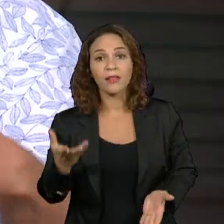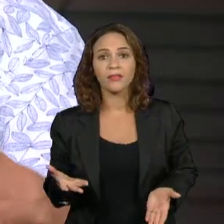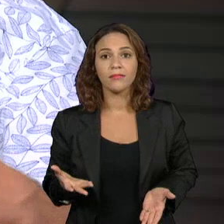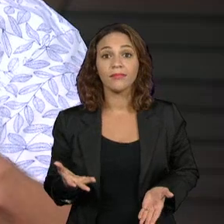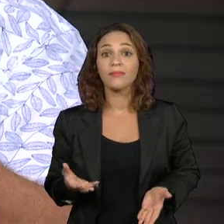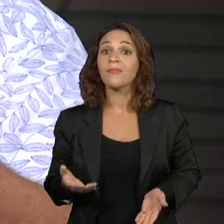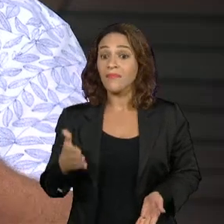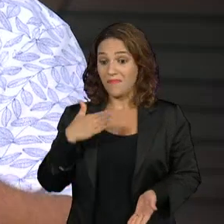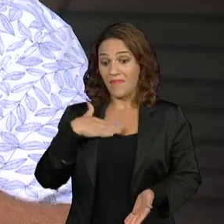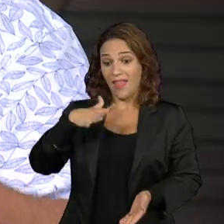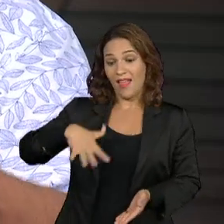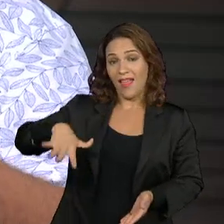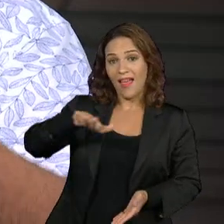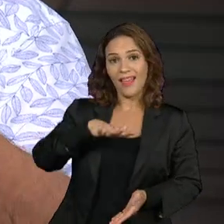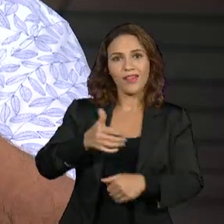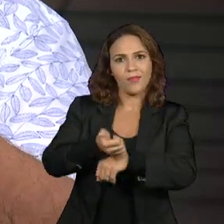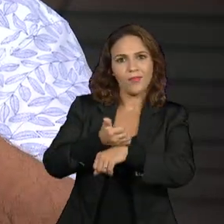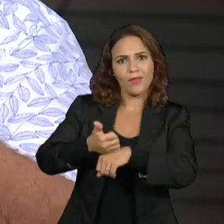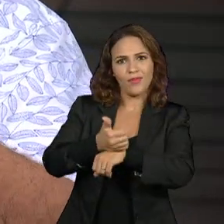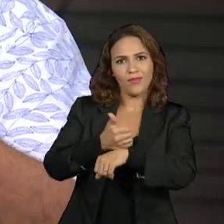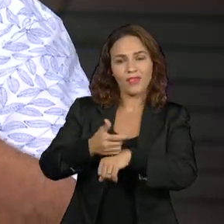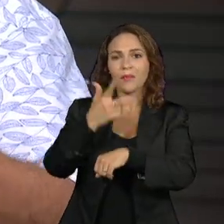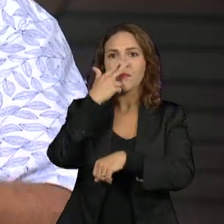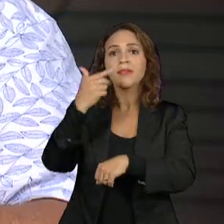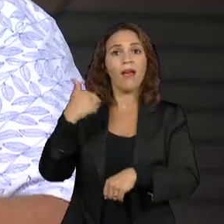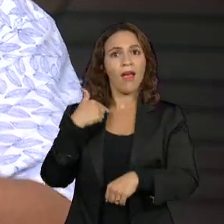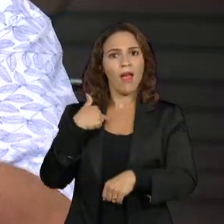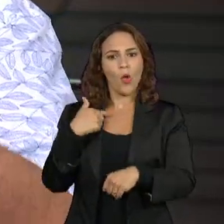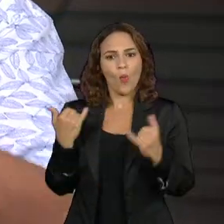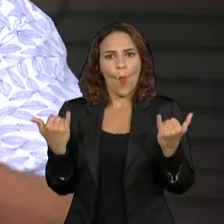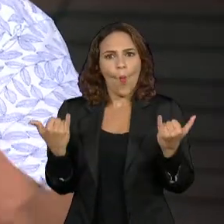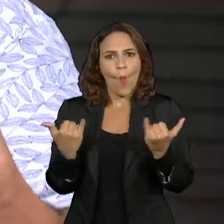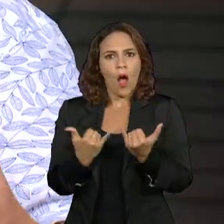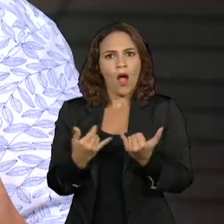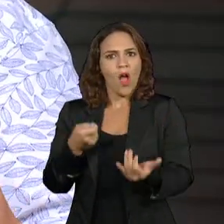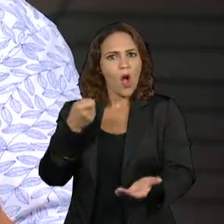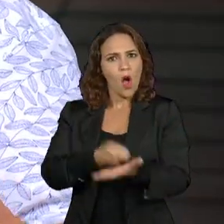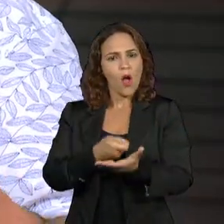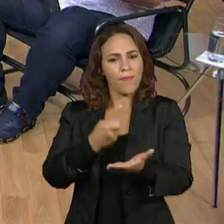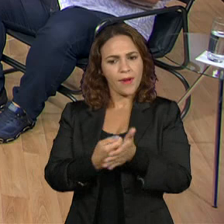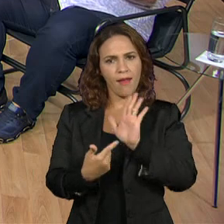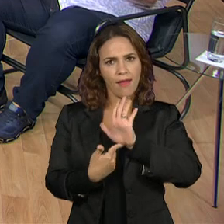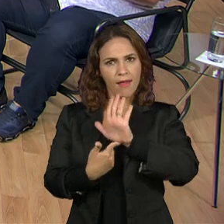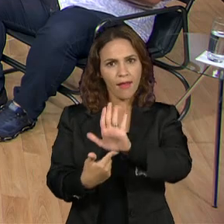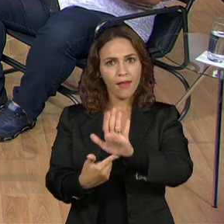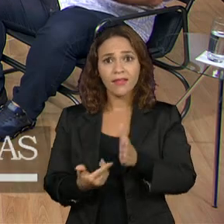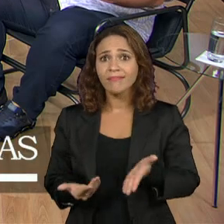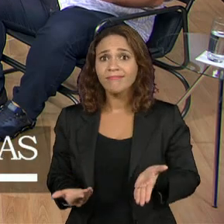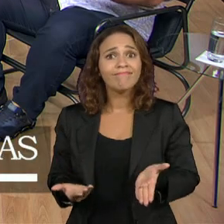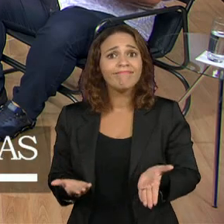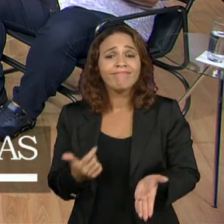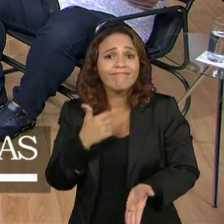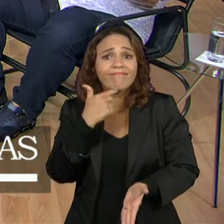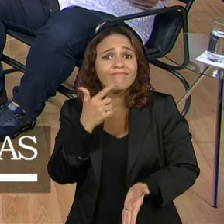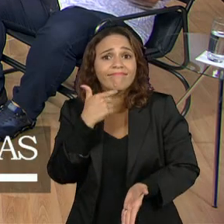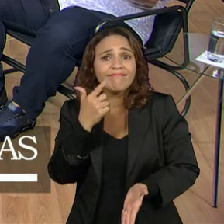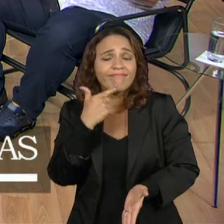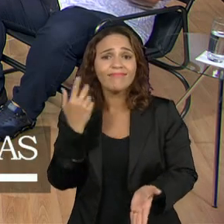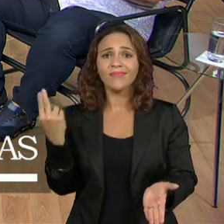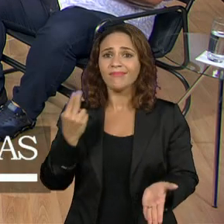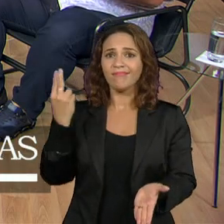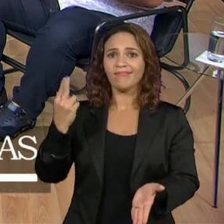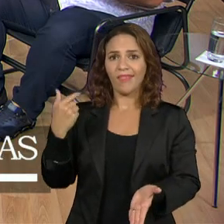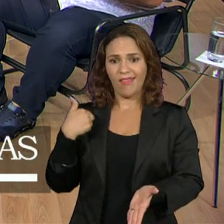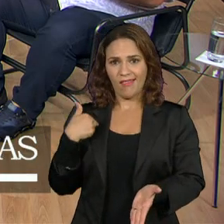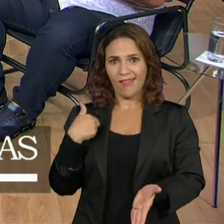profissão, você tem que ser o seu cartão de visita, e isso é charlatanismo. porque ninguém consegue... você